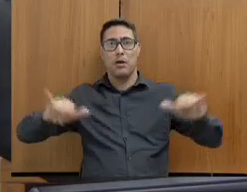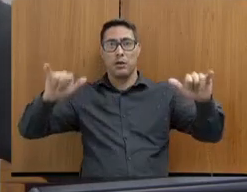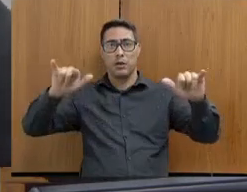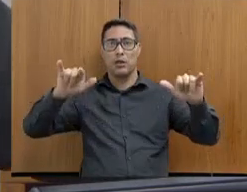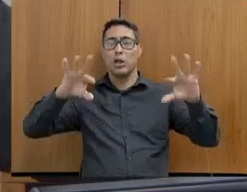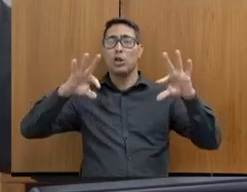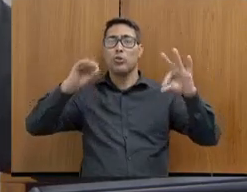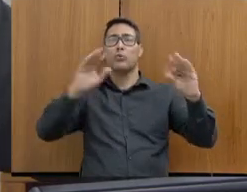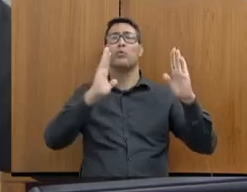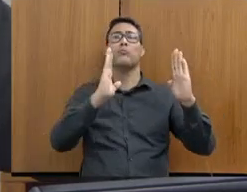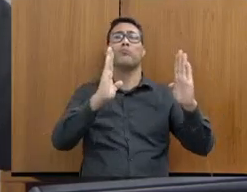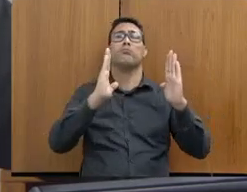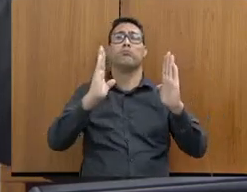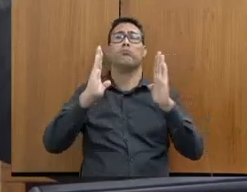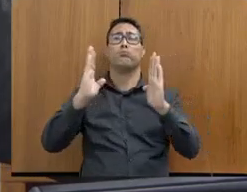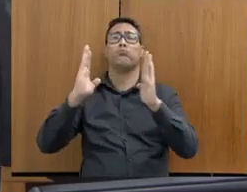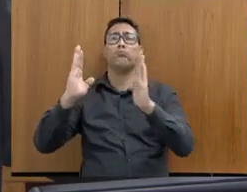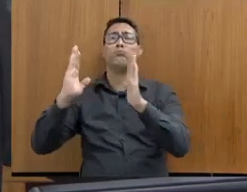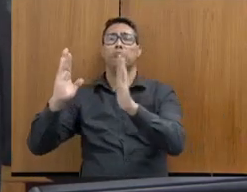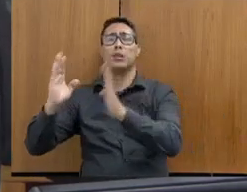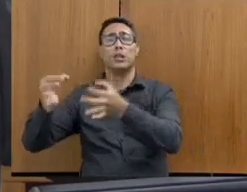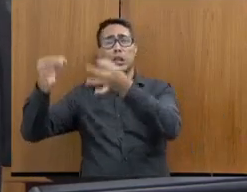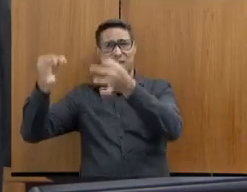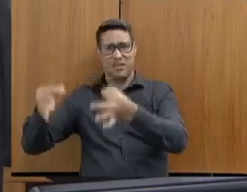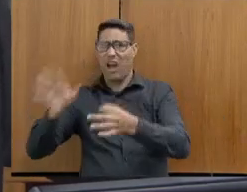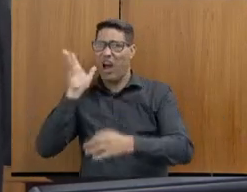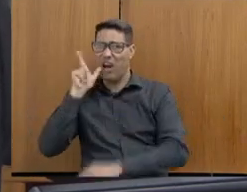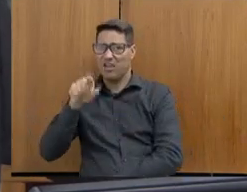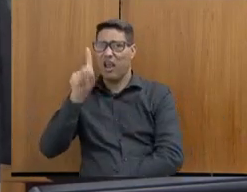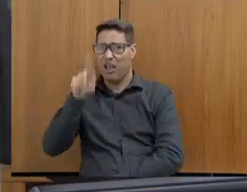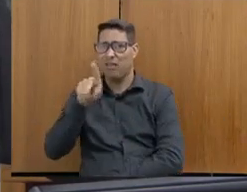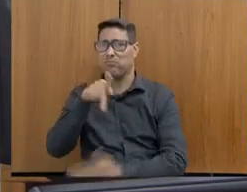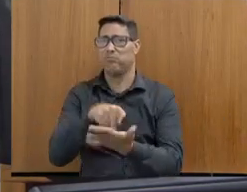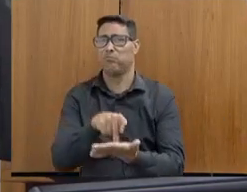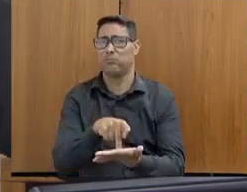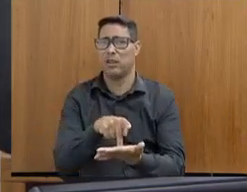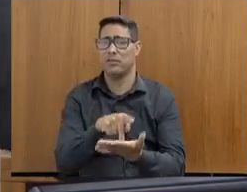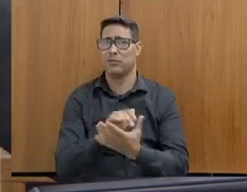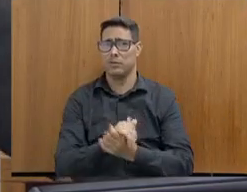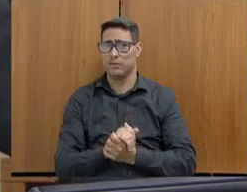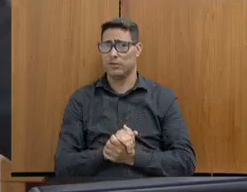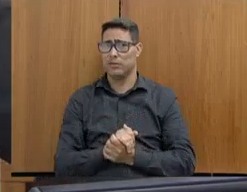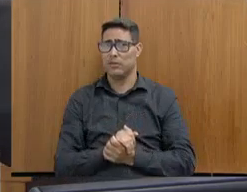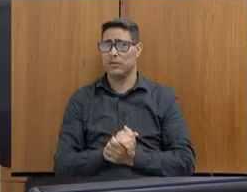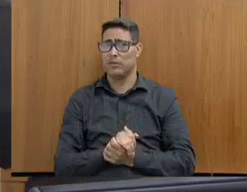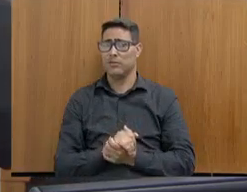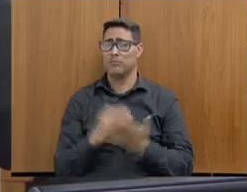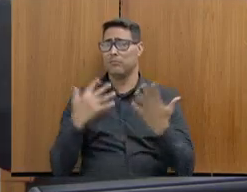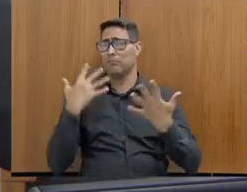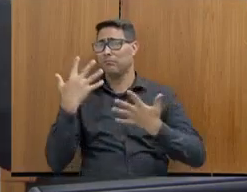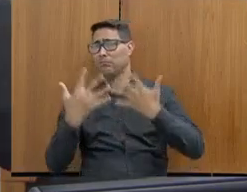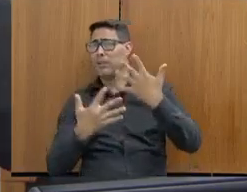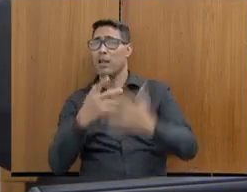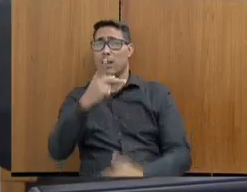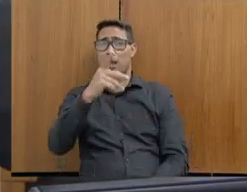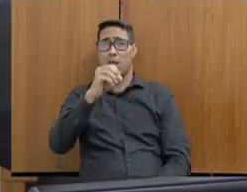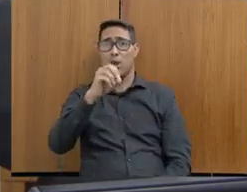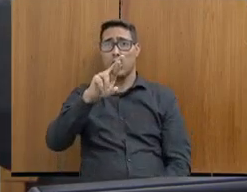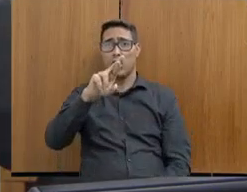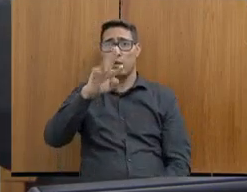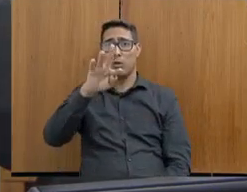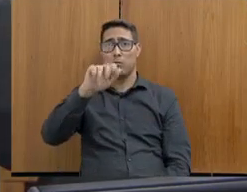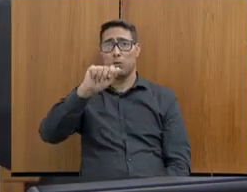trilhos será que está nos trilhos ela o portal no Instagram